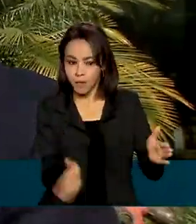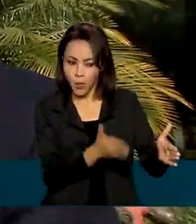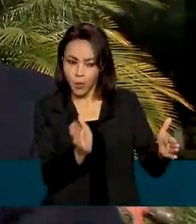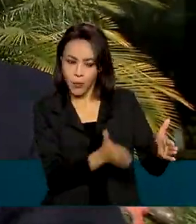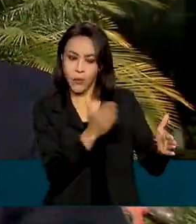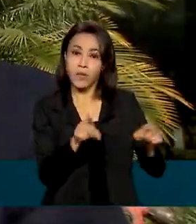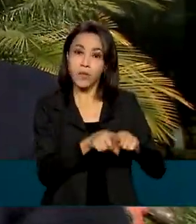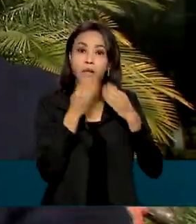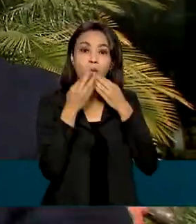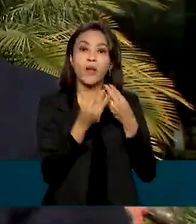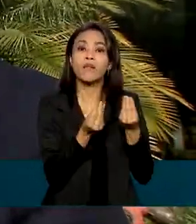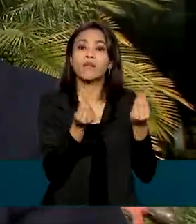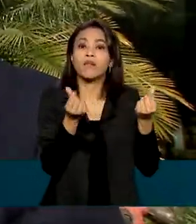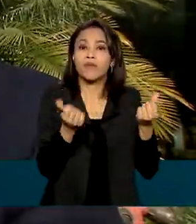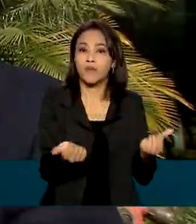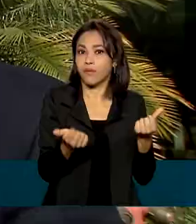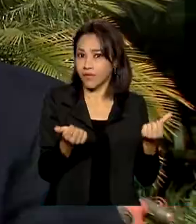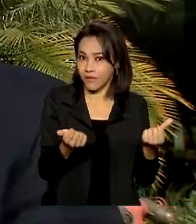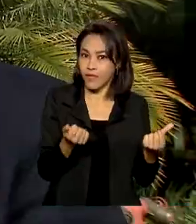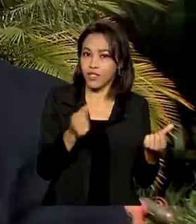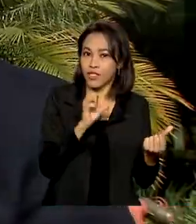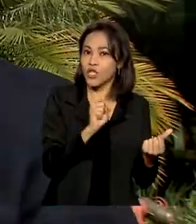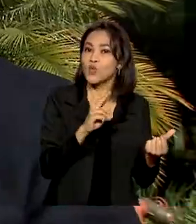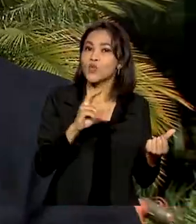produtividade como qualidade de uva sucos e vinhos